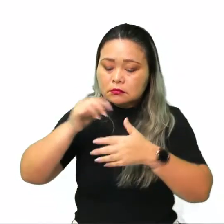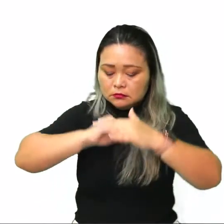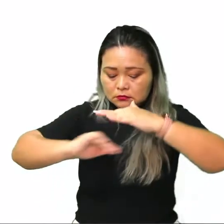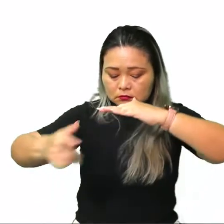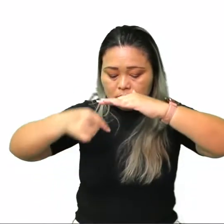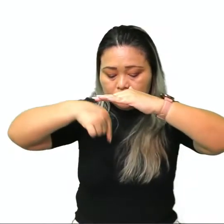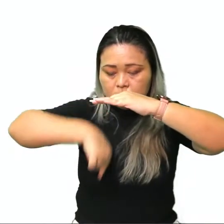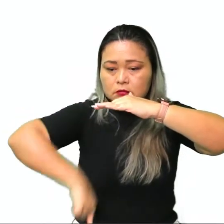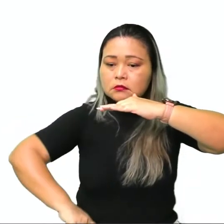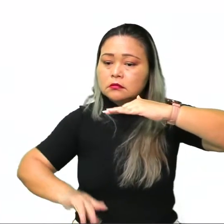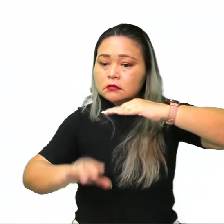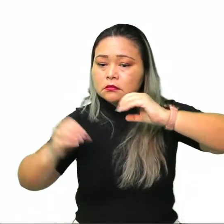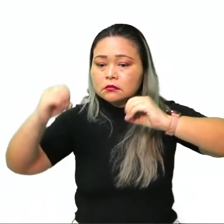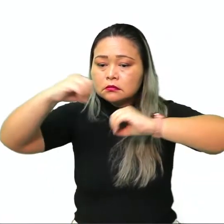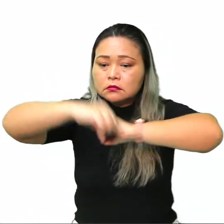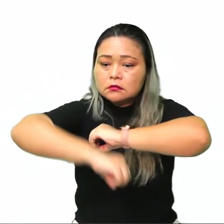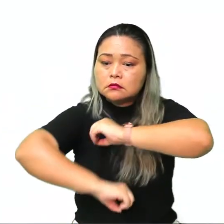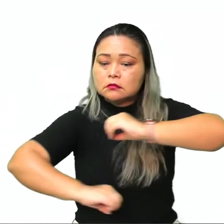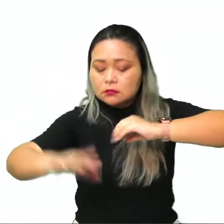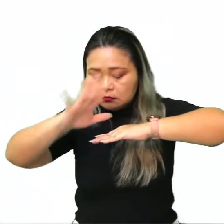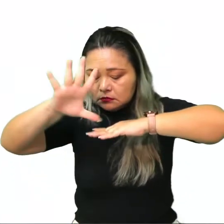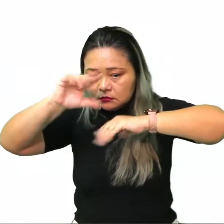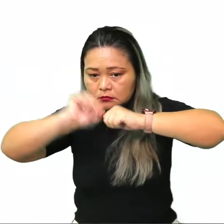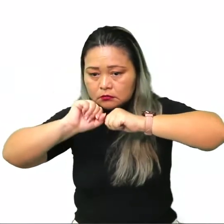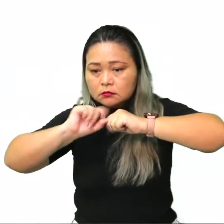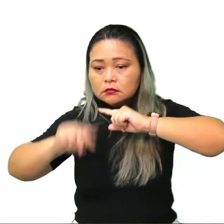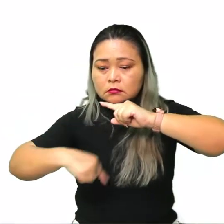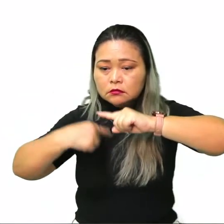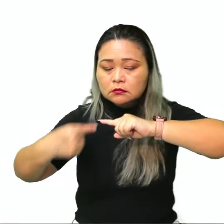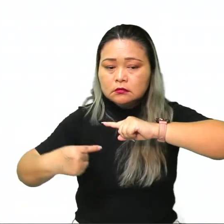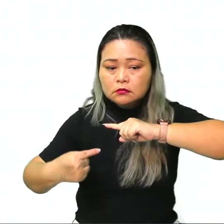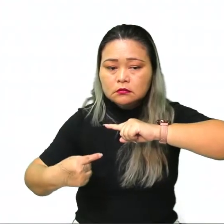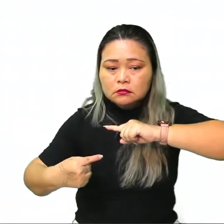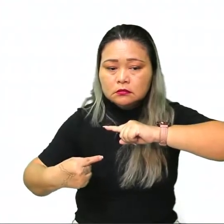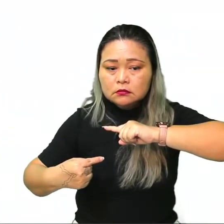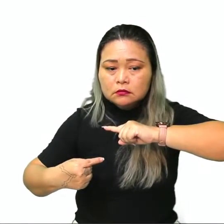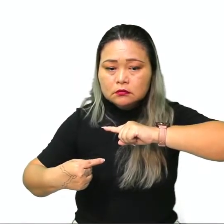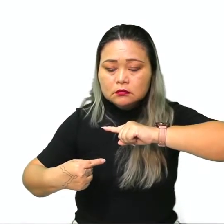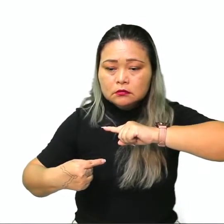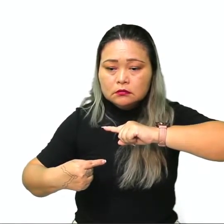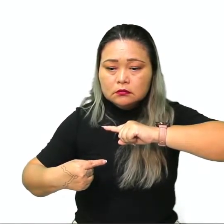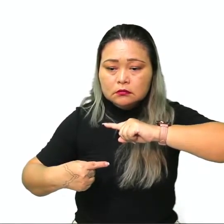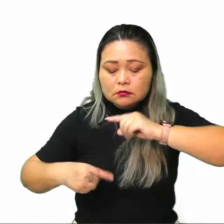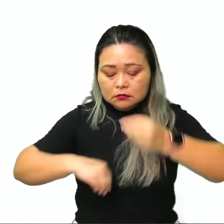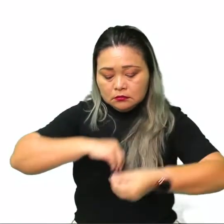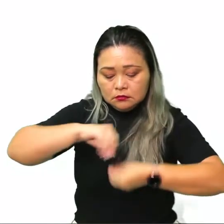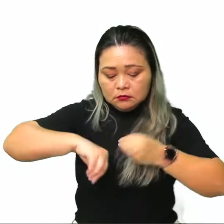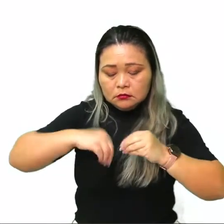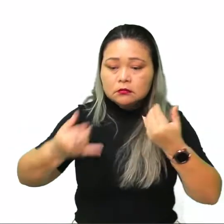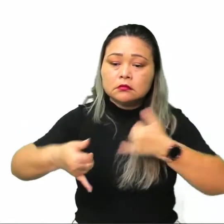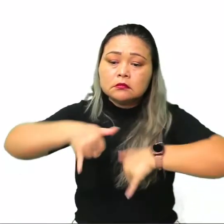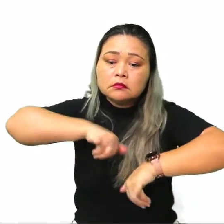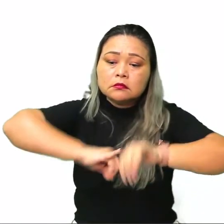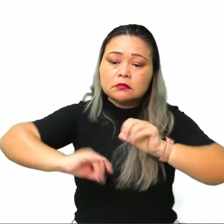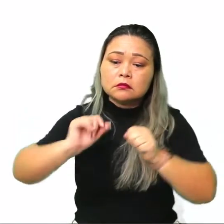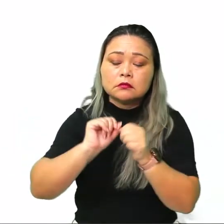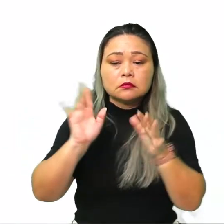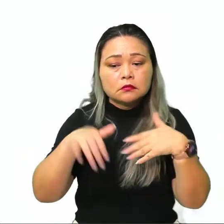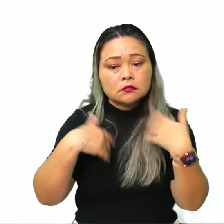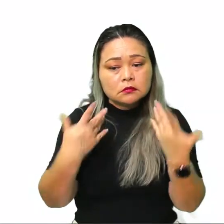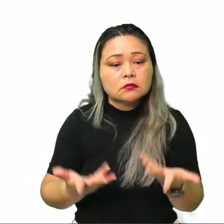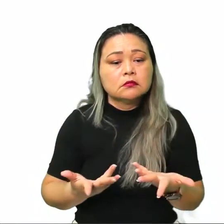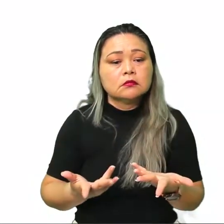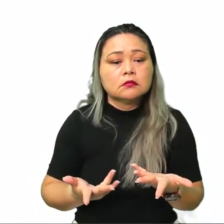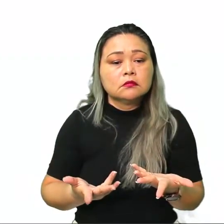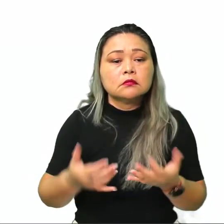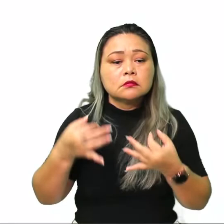dos oceanos, certo? Realizando a operação, a reação química, que é a